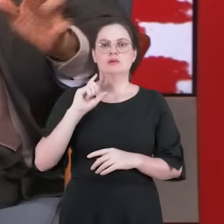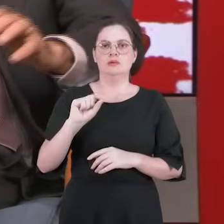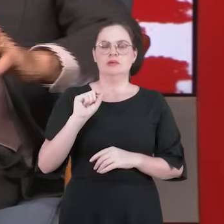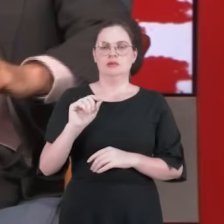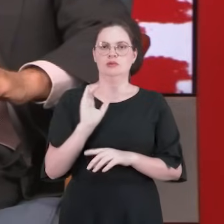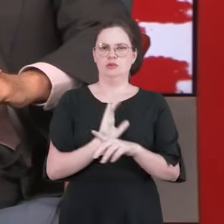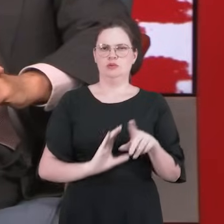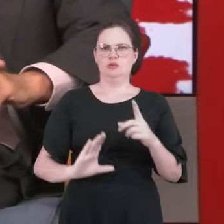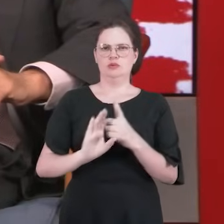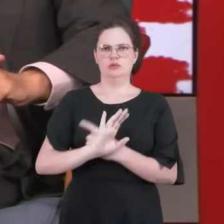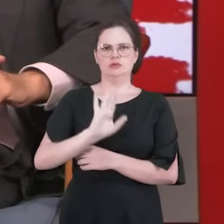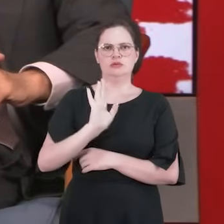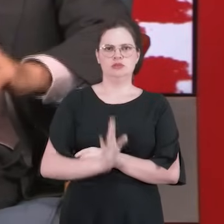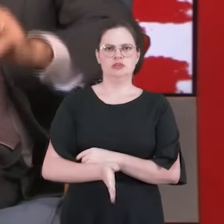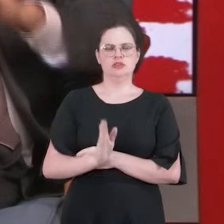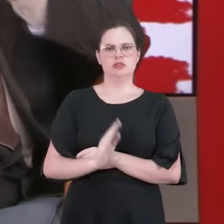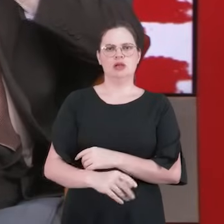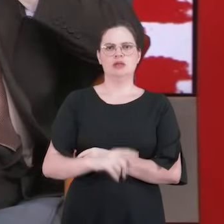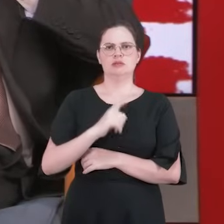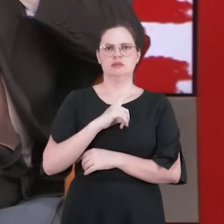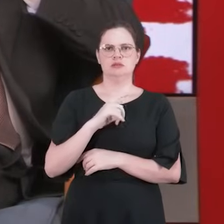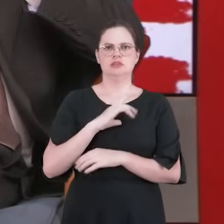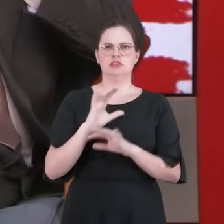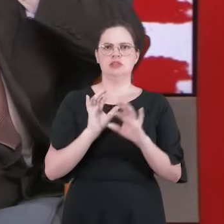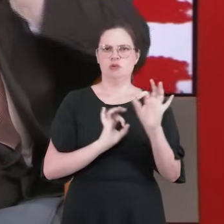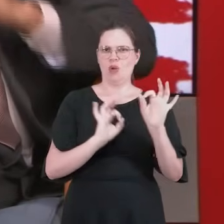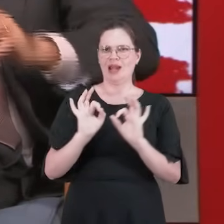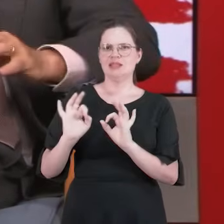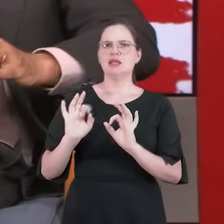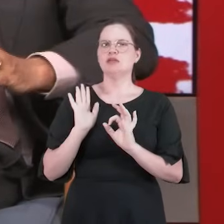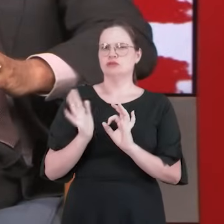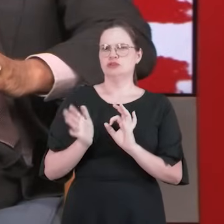os cultos praticamente orientados,